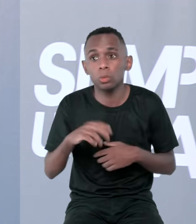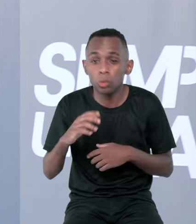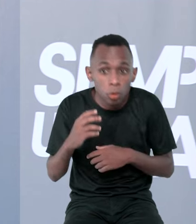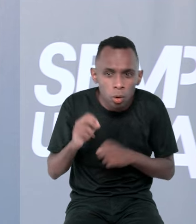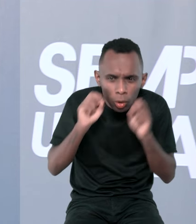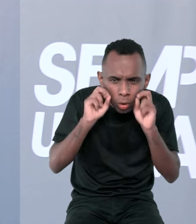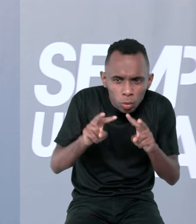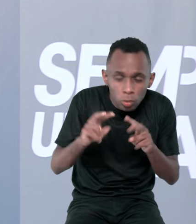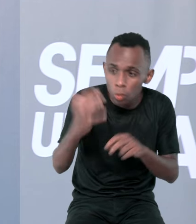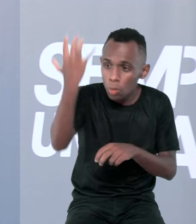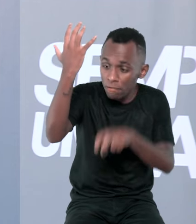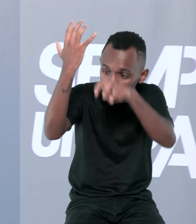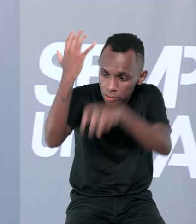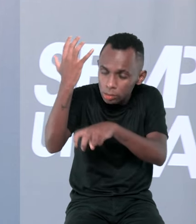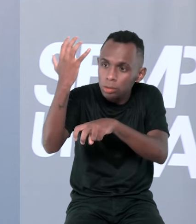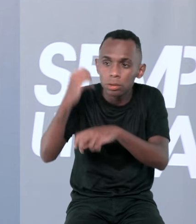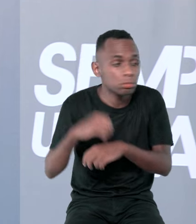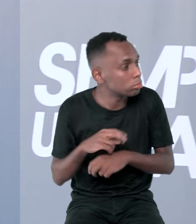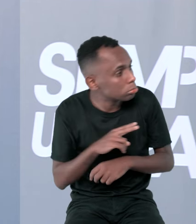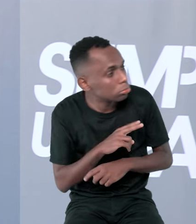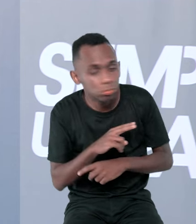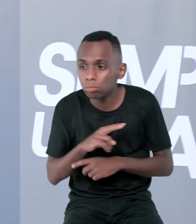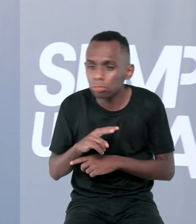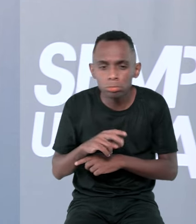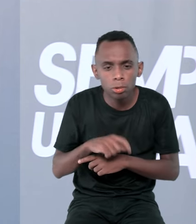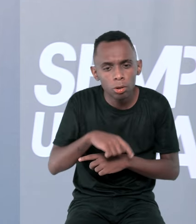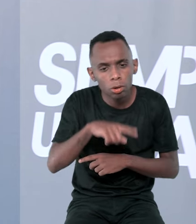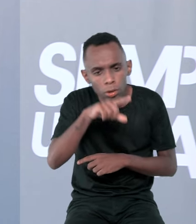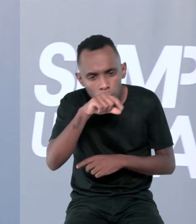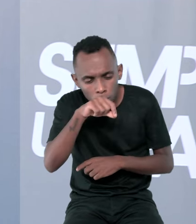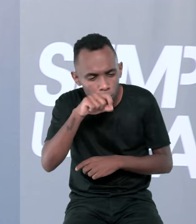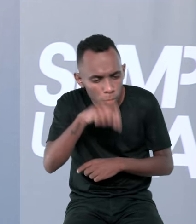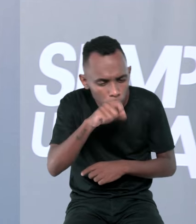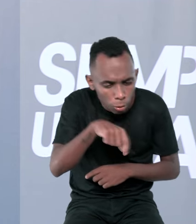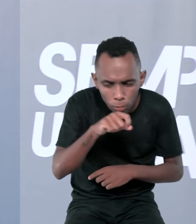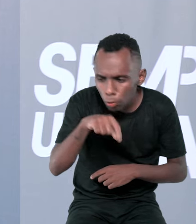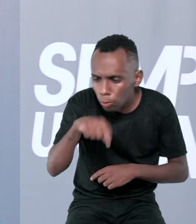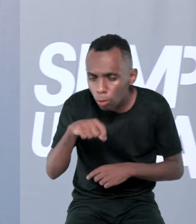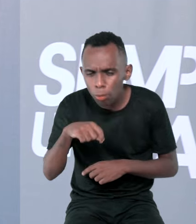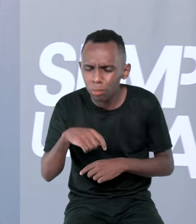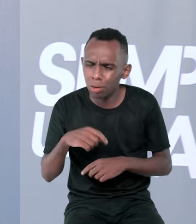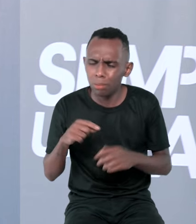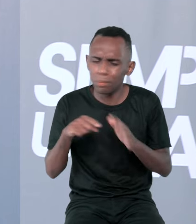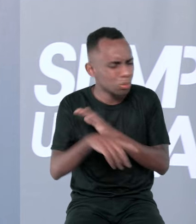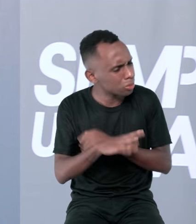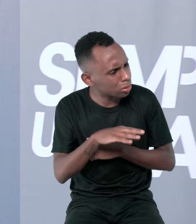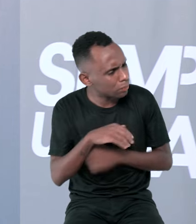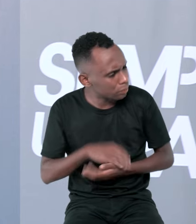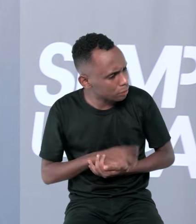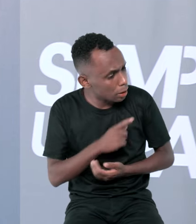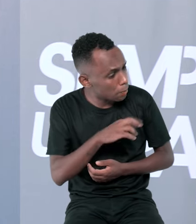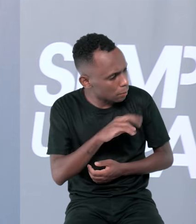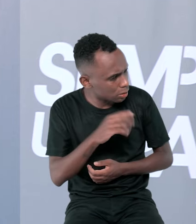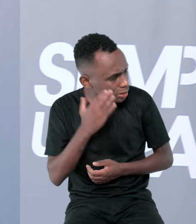um banco embaixo de uma árvore, você olhou para algumas pombas que ciscavam por ali, naquela praça mal cuidada, e me perguntou: Pedro,